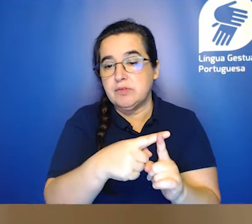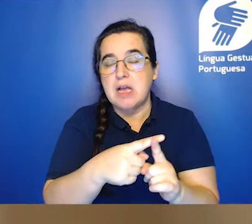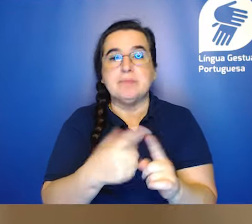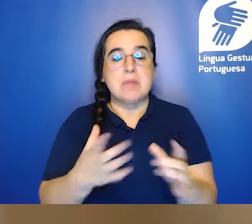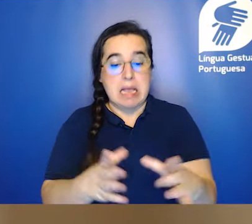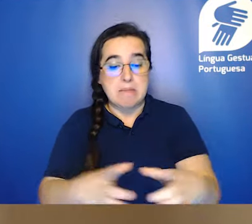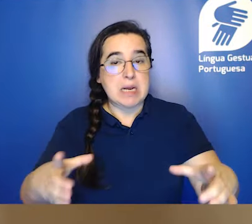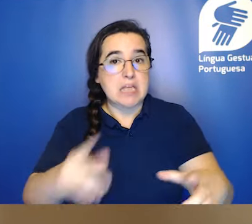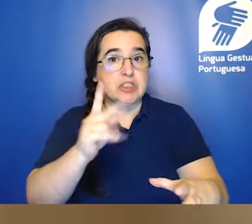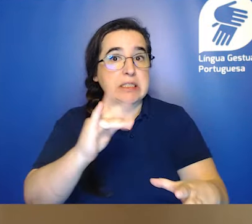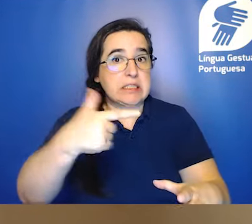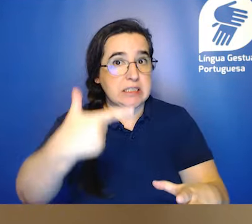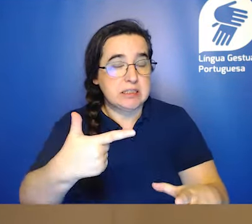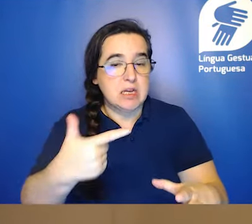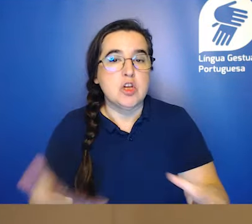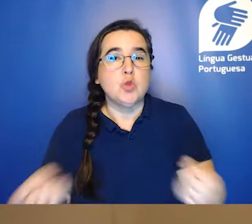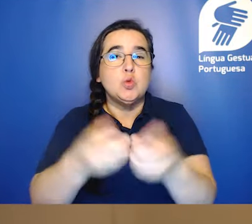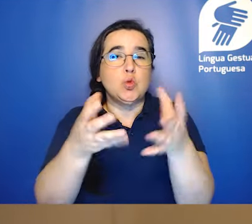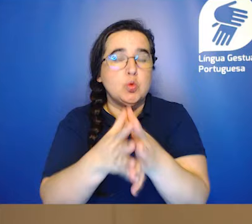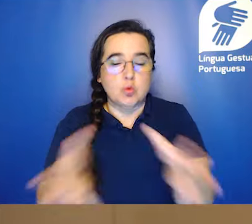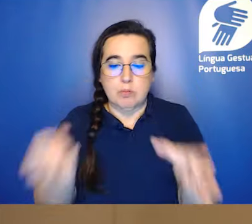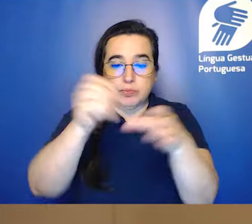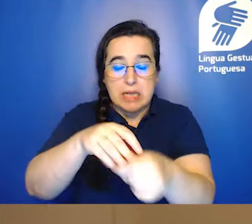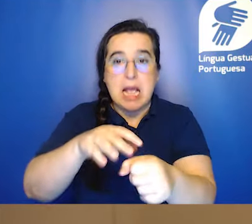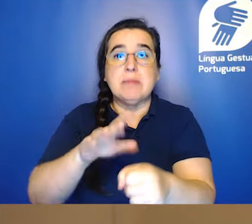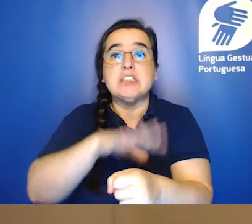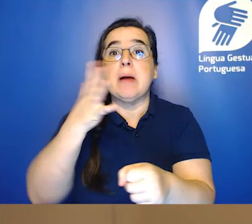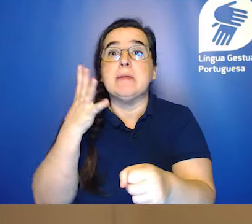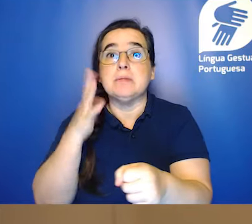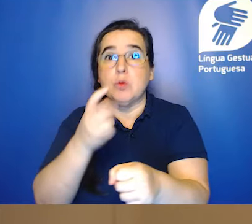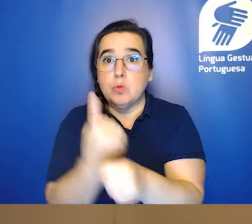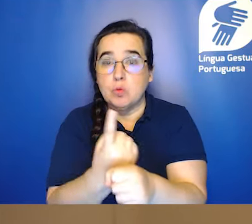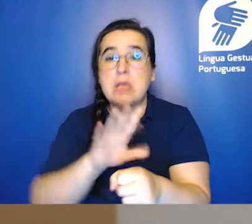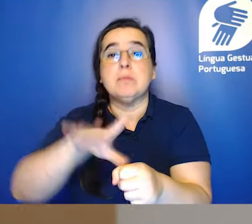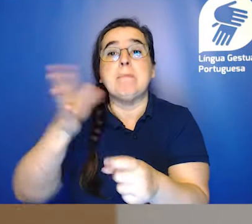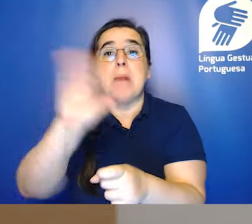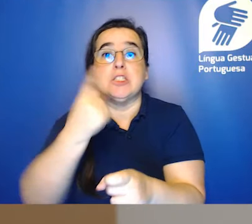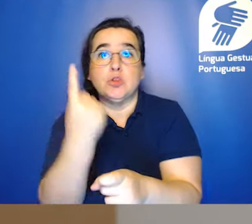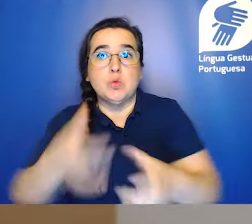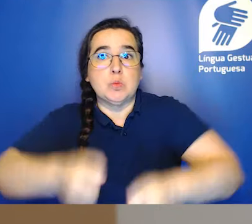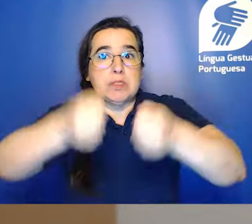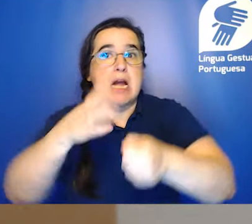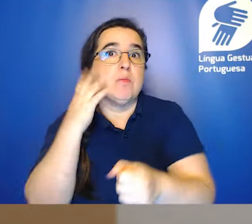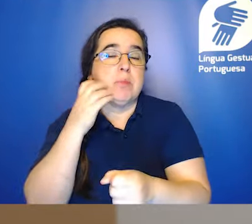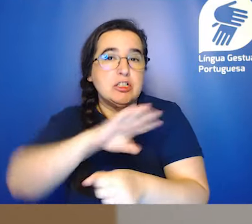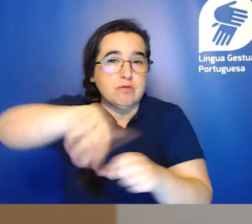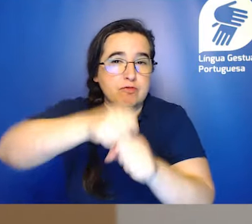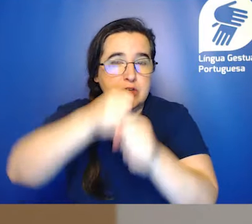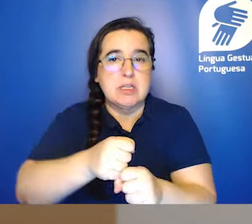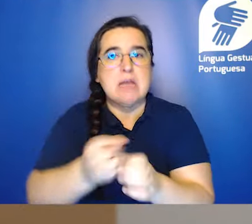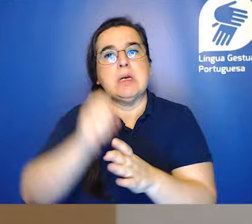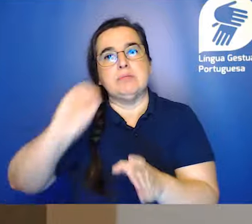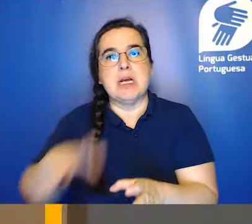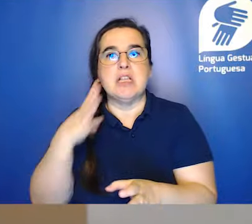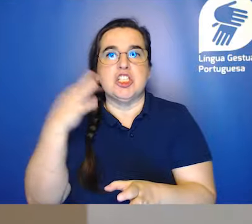positivo, a embalagem original com o kit deve ser colocada dentro de outro saco de plástico resistente. Feche e coloque no